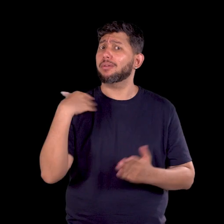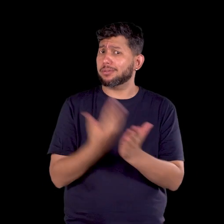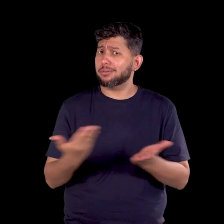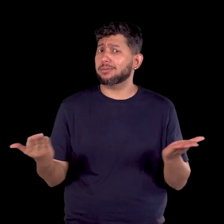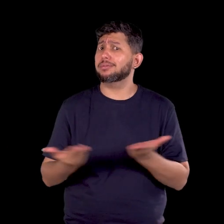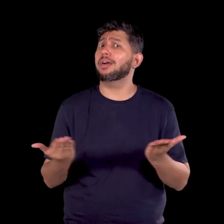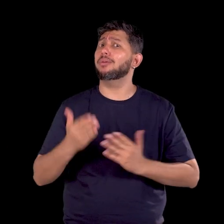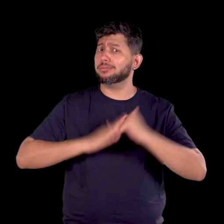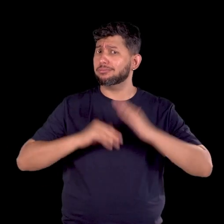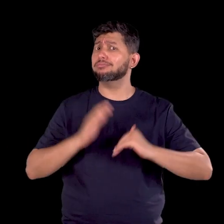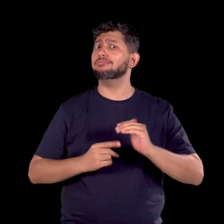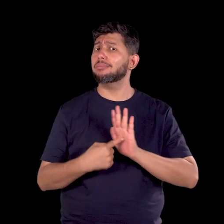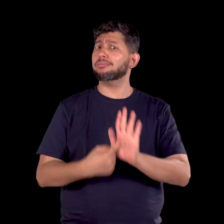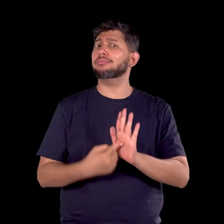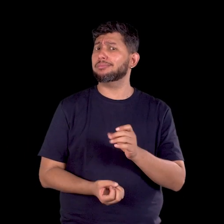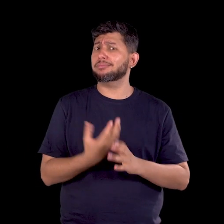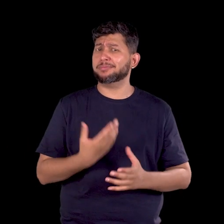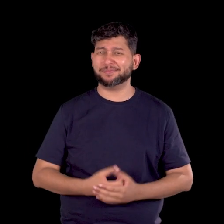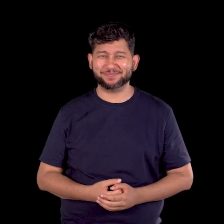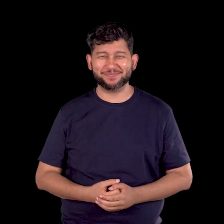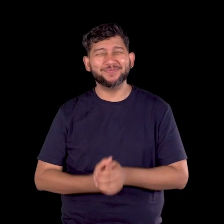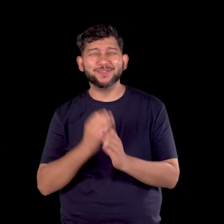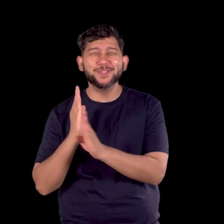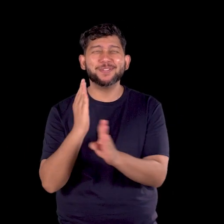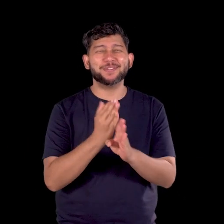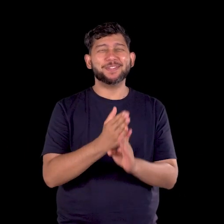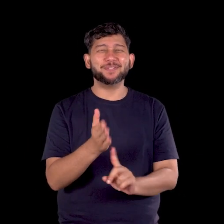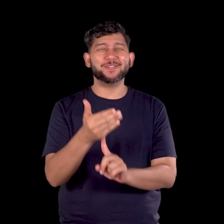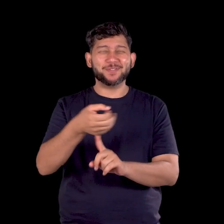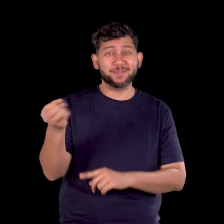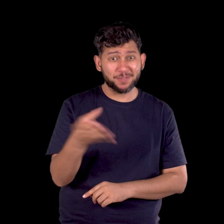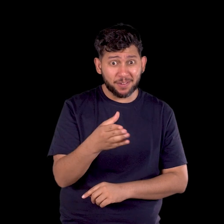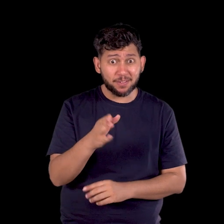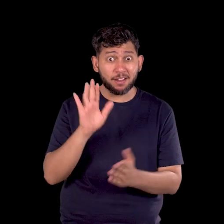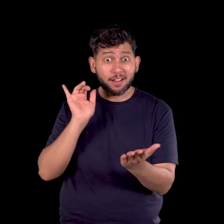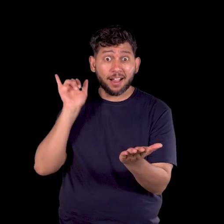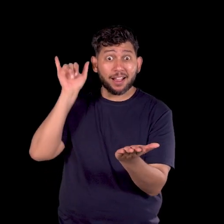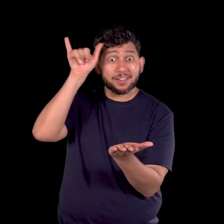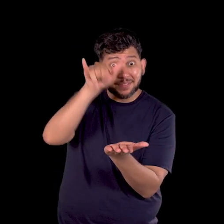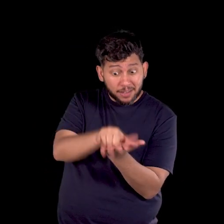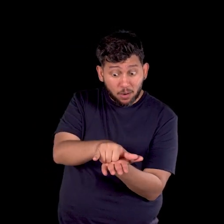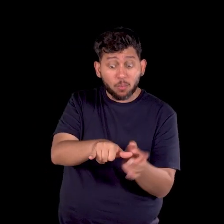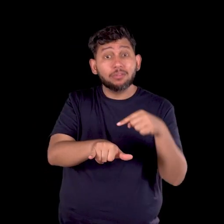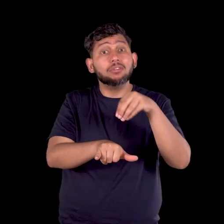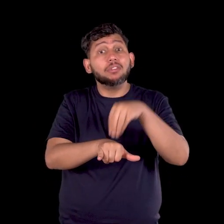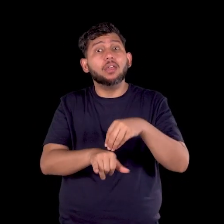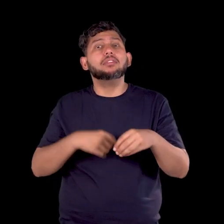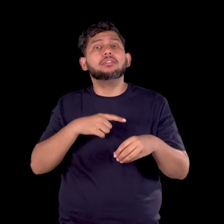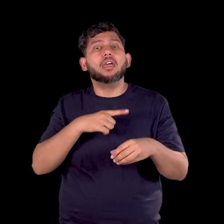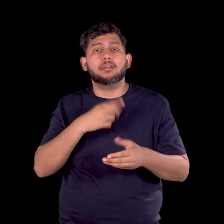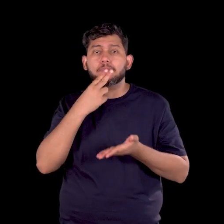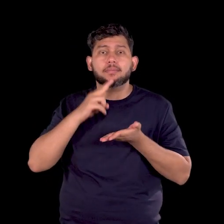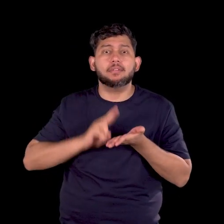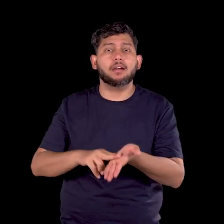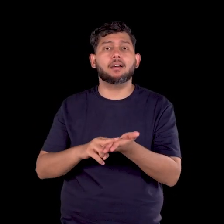muito valorizados nos dias de hoje. Após novas descobertas e inovações, levou pouco tempo para o avião passar a transportar